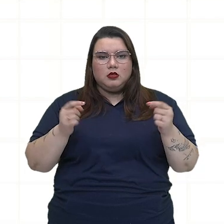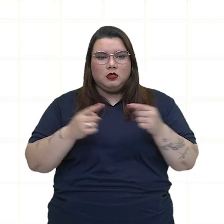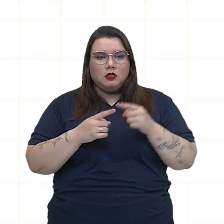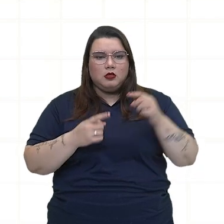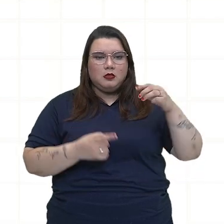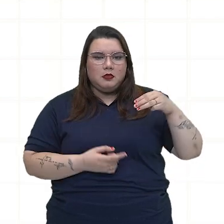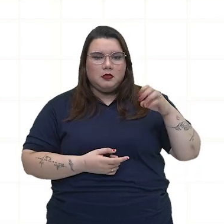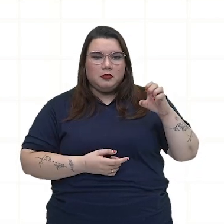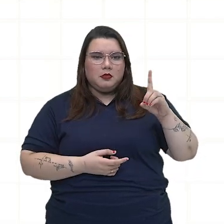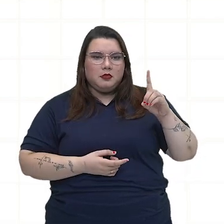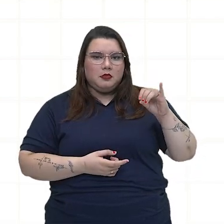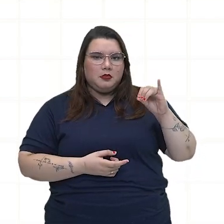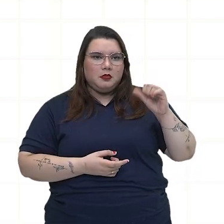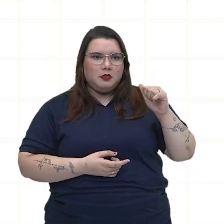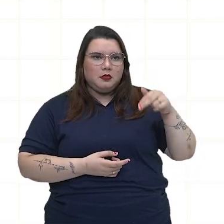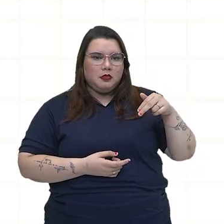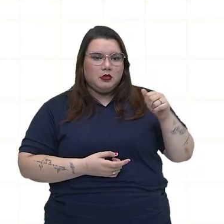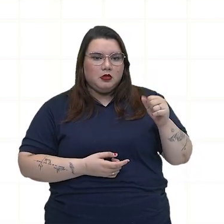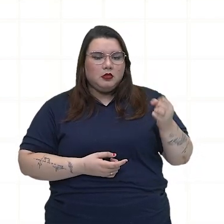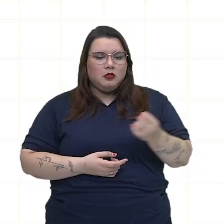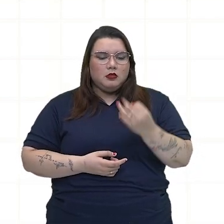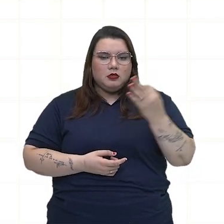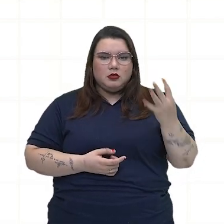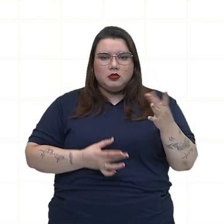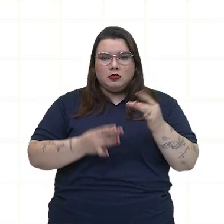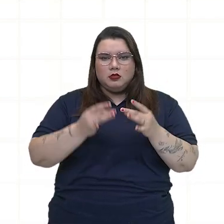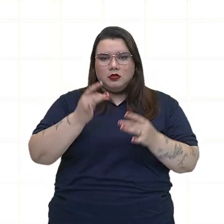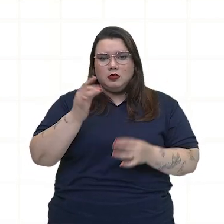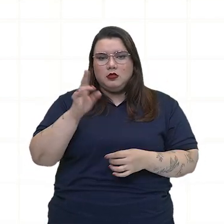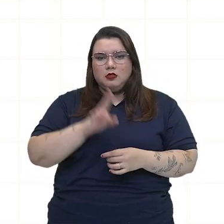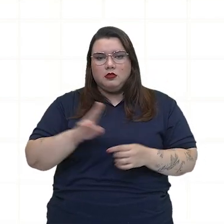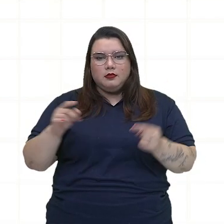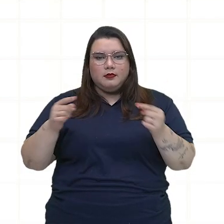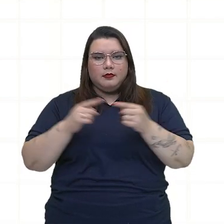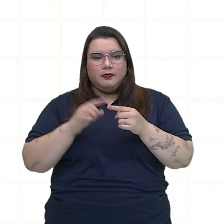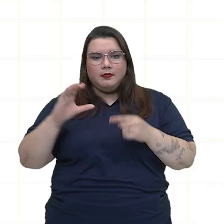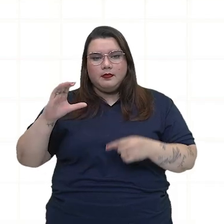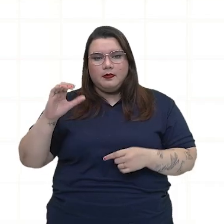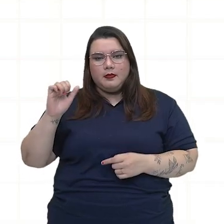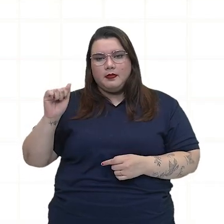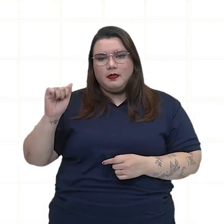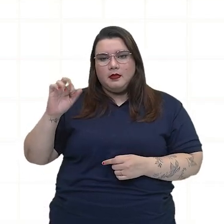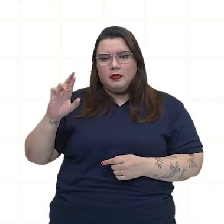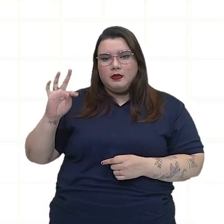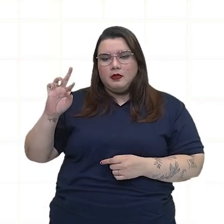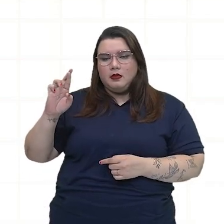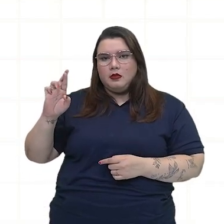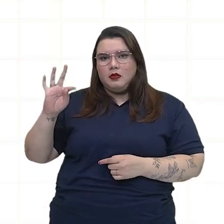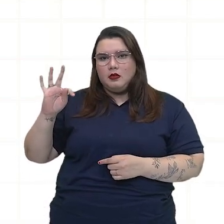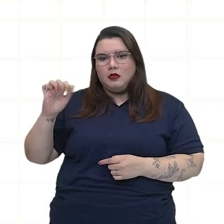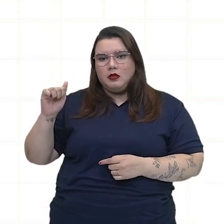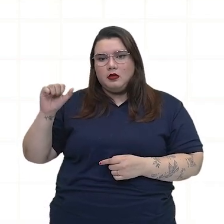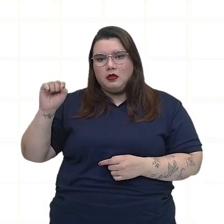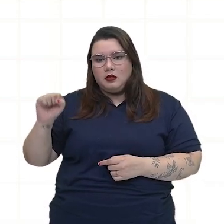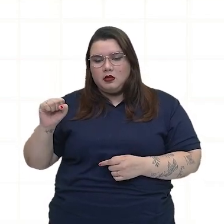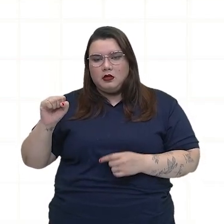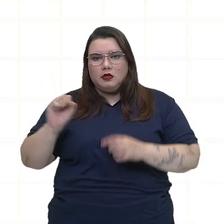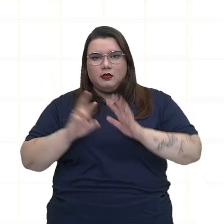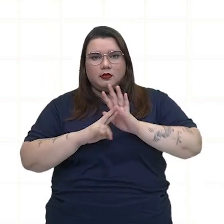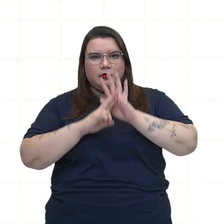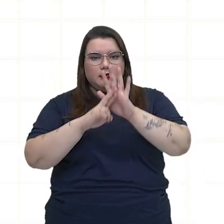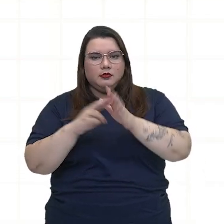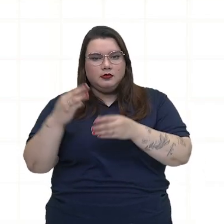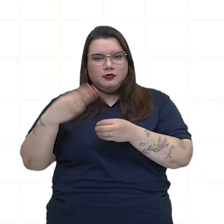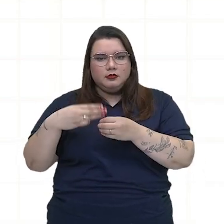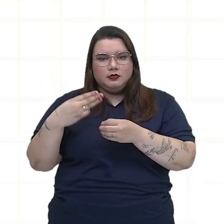mediana quantidade de detalhes. E eu vou utilizar essa categoria para poder